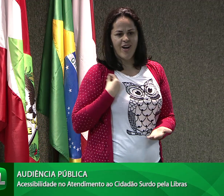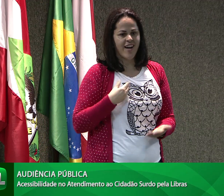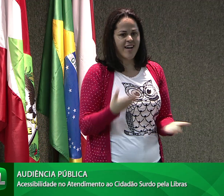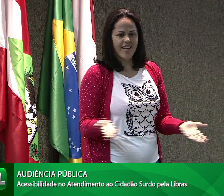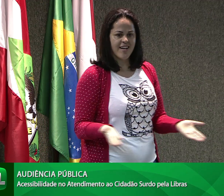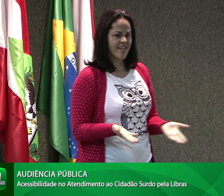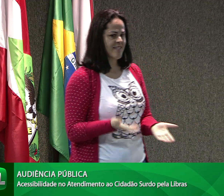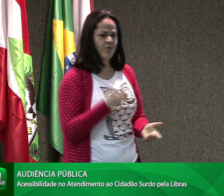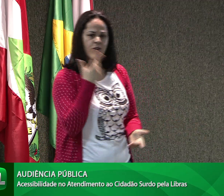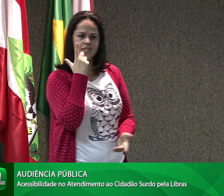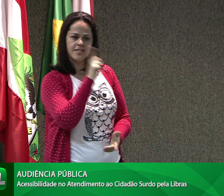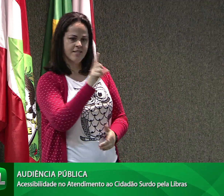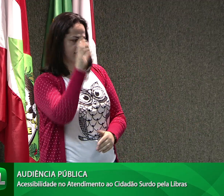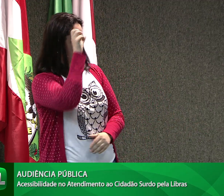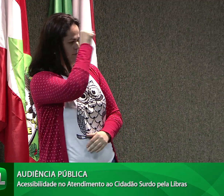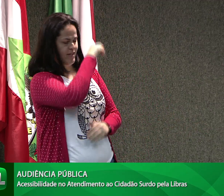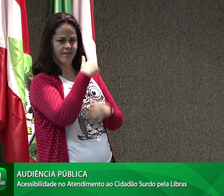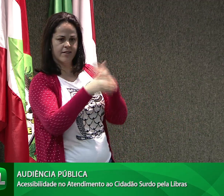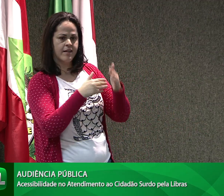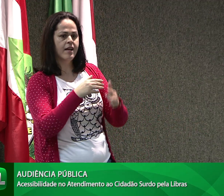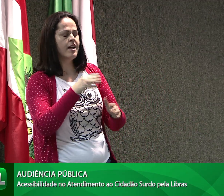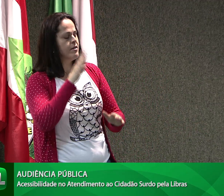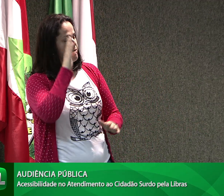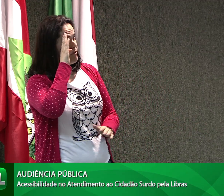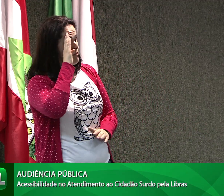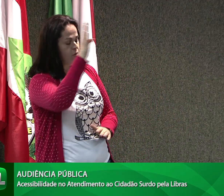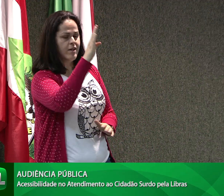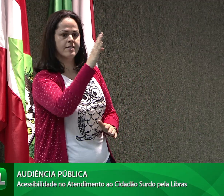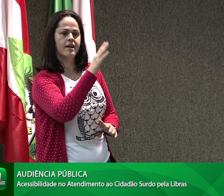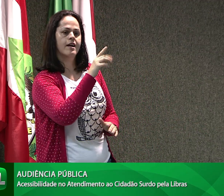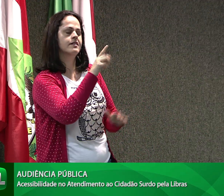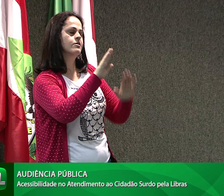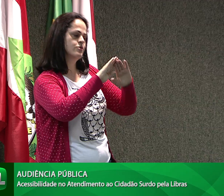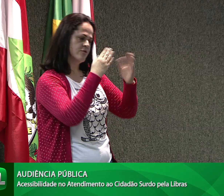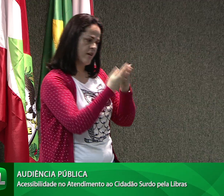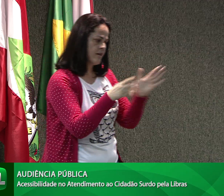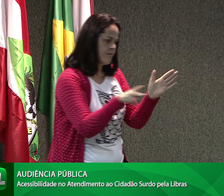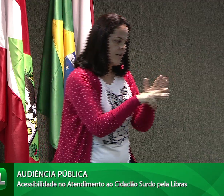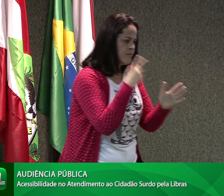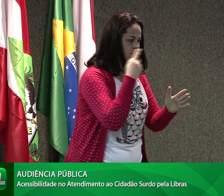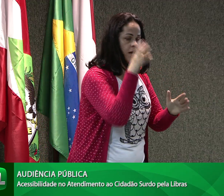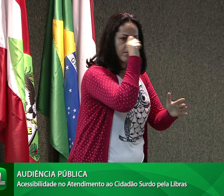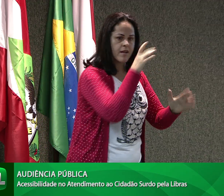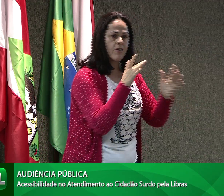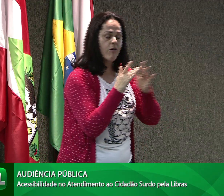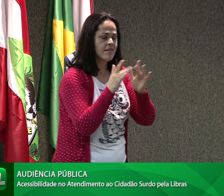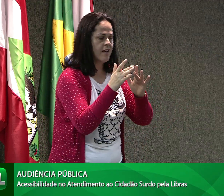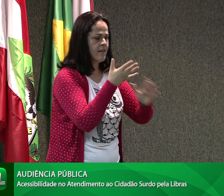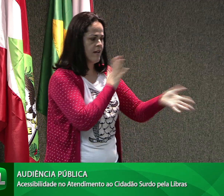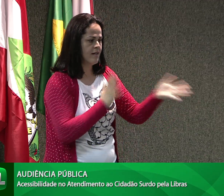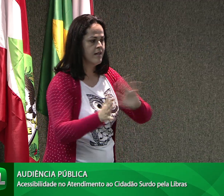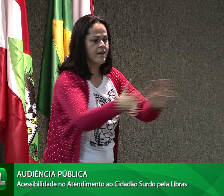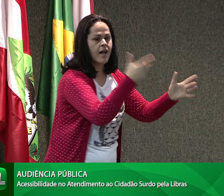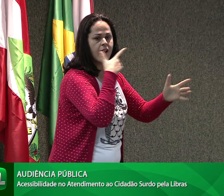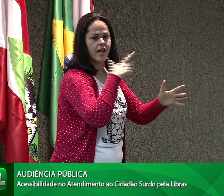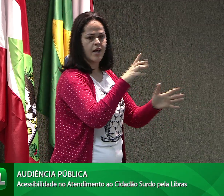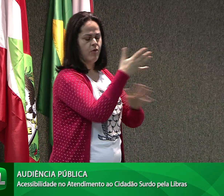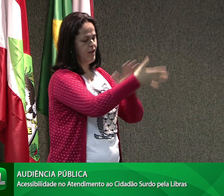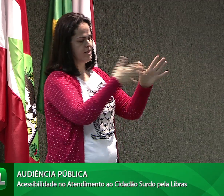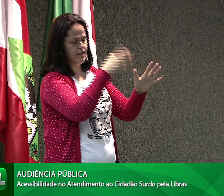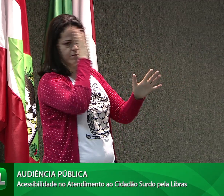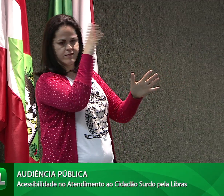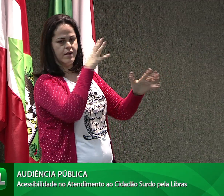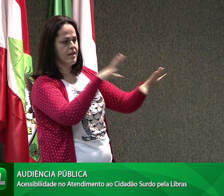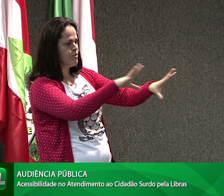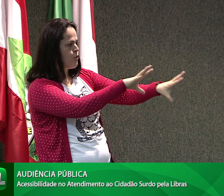numa escola ele não tem benefício, ele não aprende nada. Então, é algo que é prioritário, que é muito importante se coloca esse contato